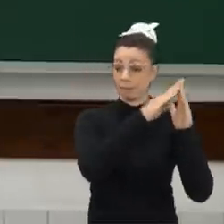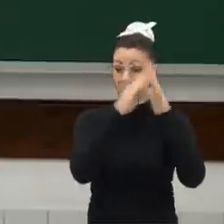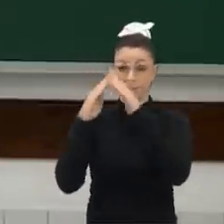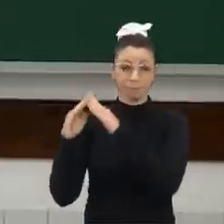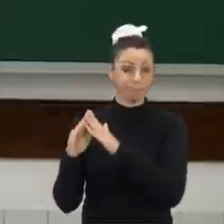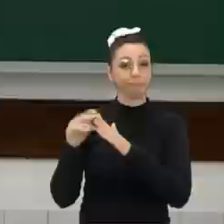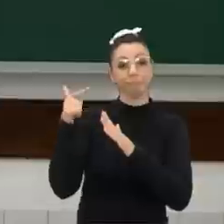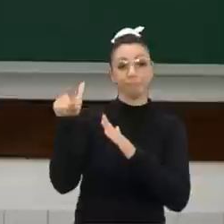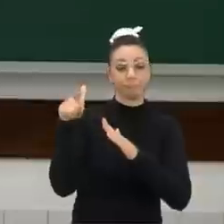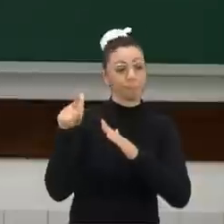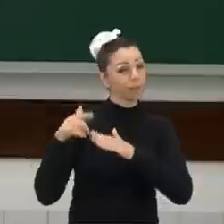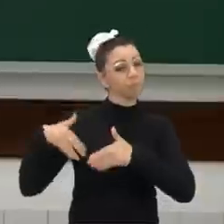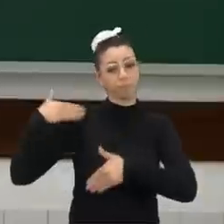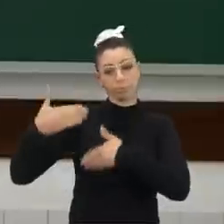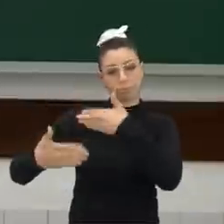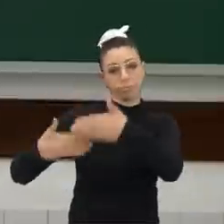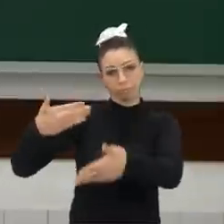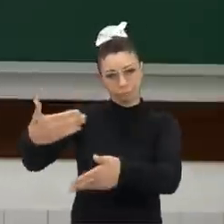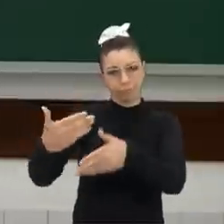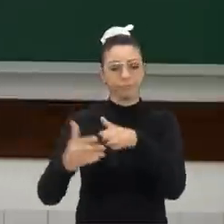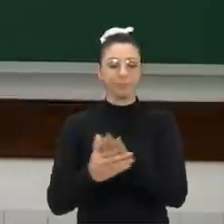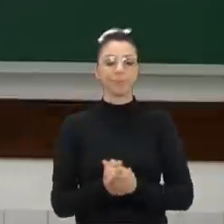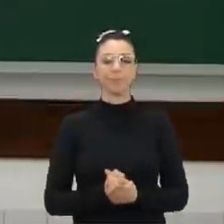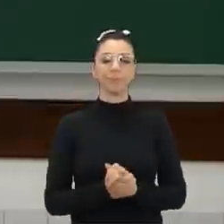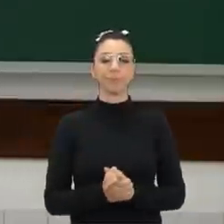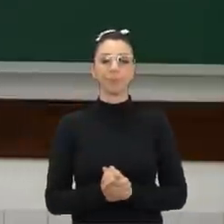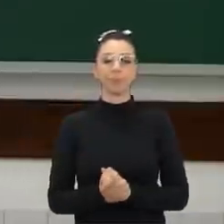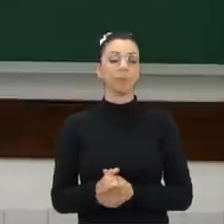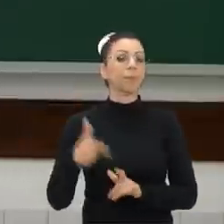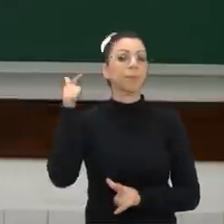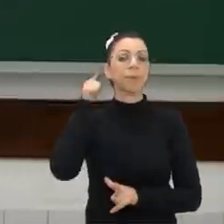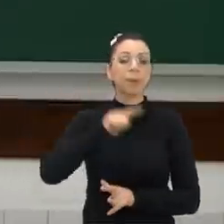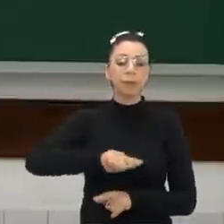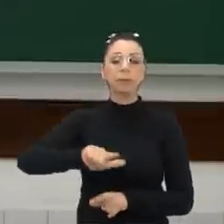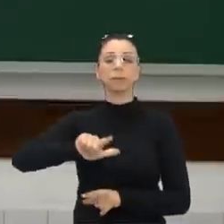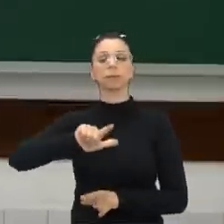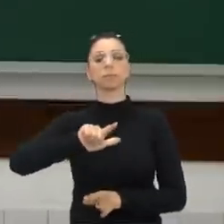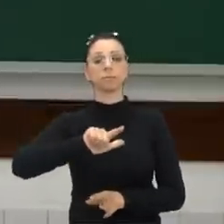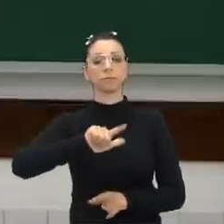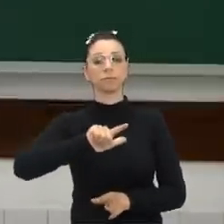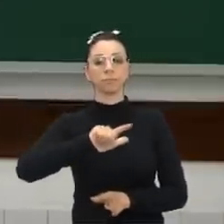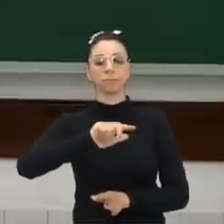assim sucessivamente. Então vamos mais uma vez repetir as palavrinhas?